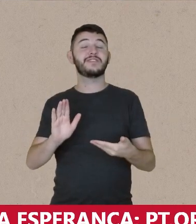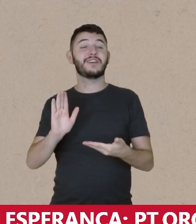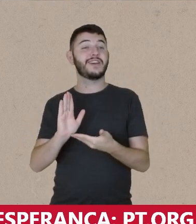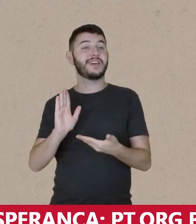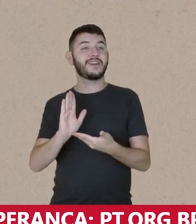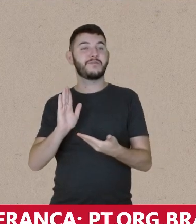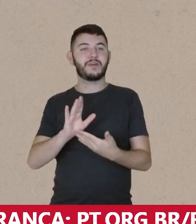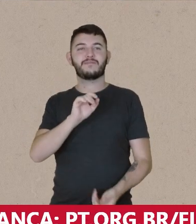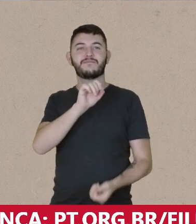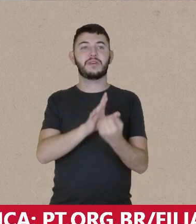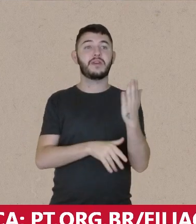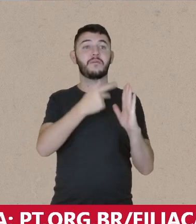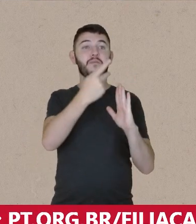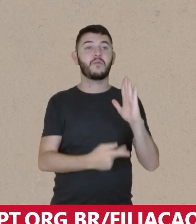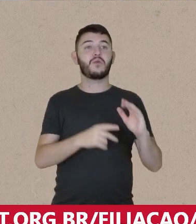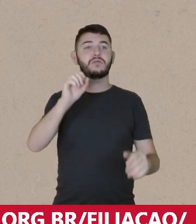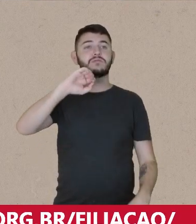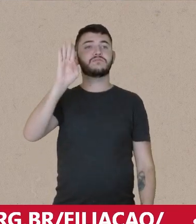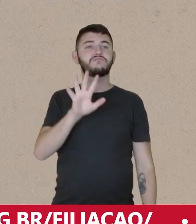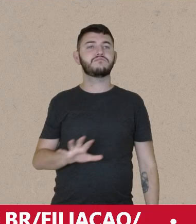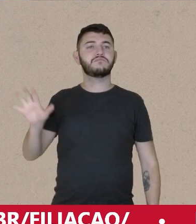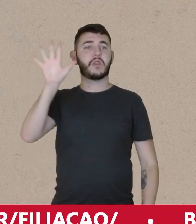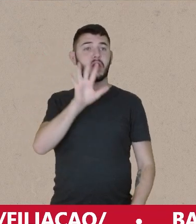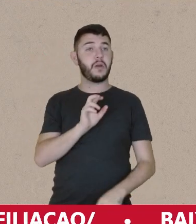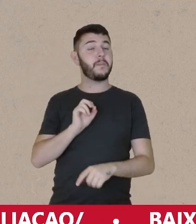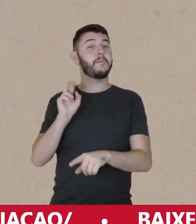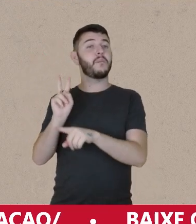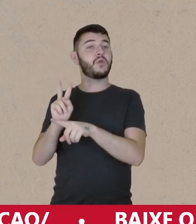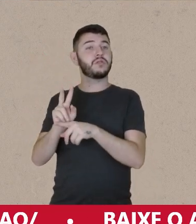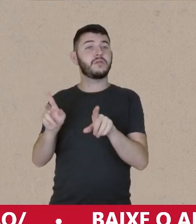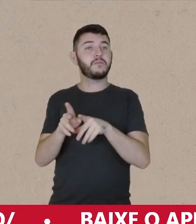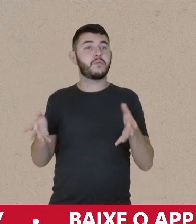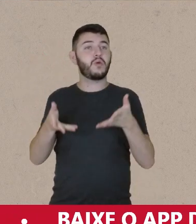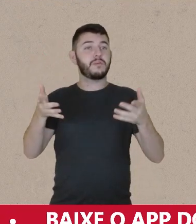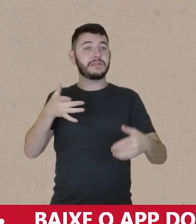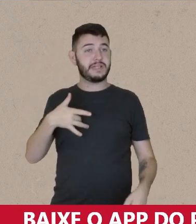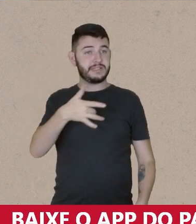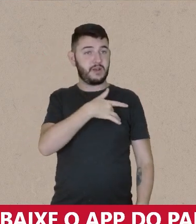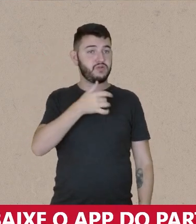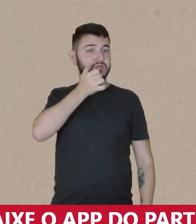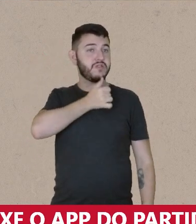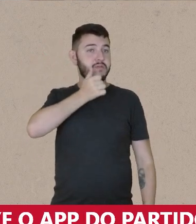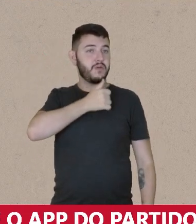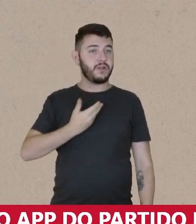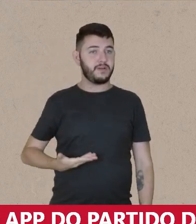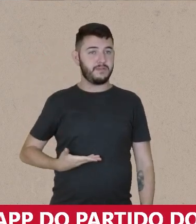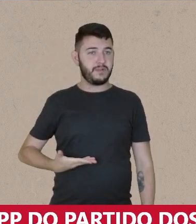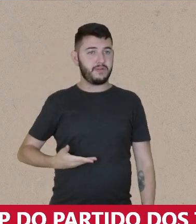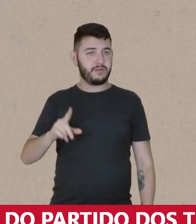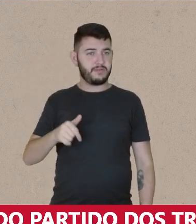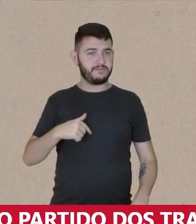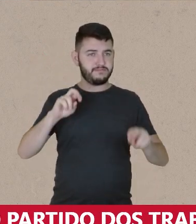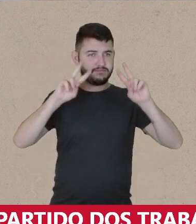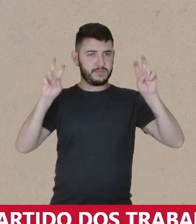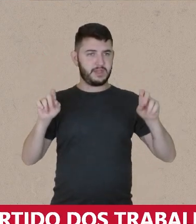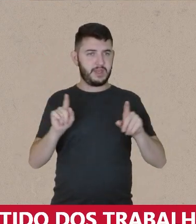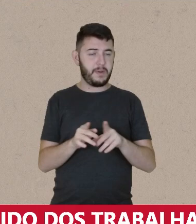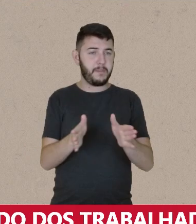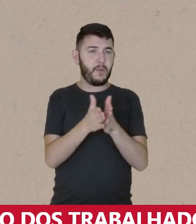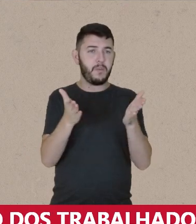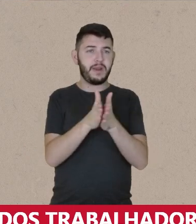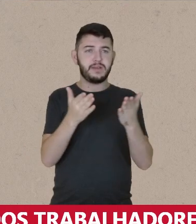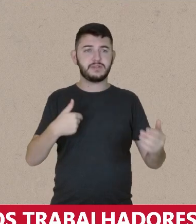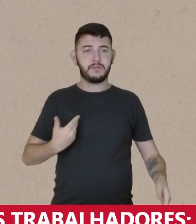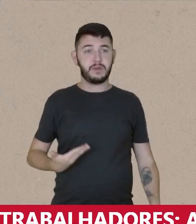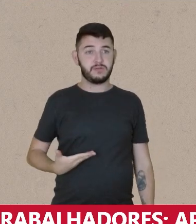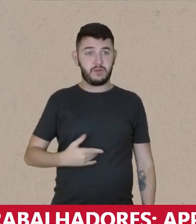criação de programa destinado à proteção e promoção da saúde menstrual. Que o tema, né, pobreza menstrual, como você falou